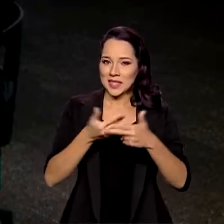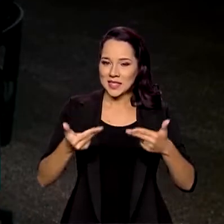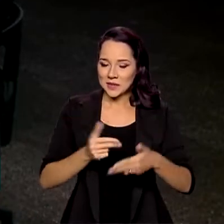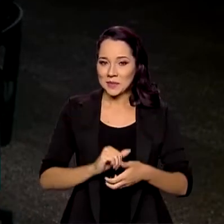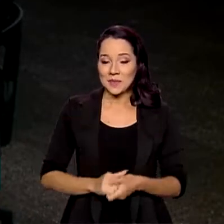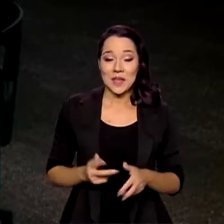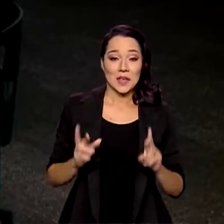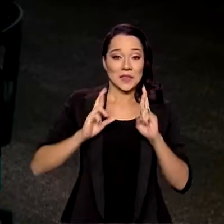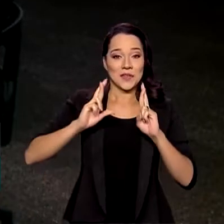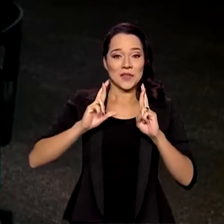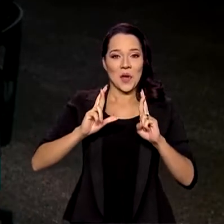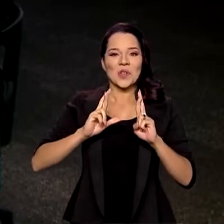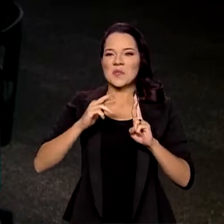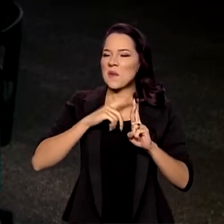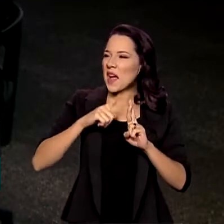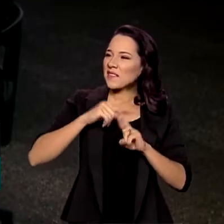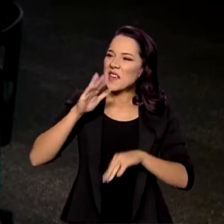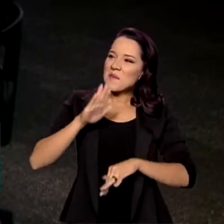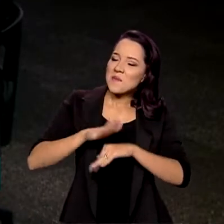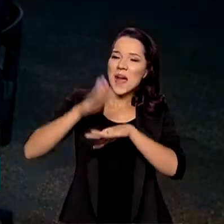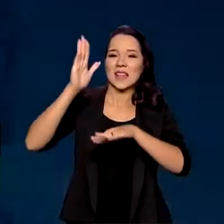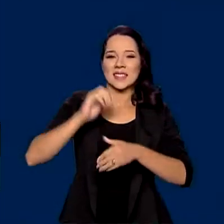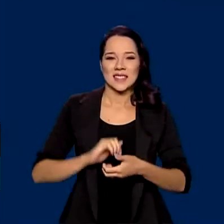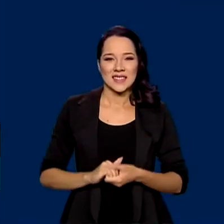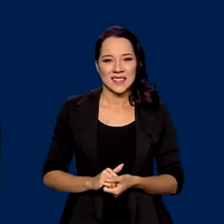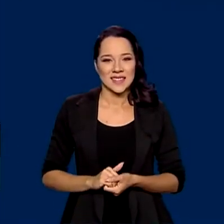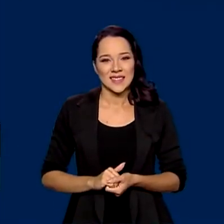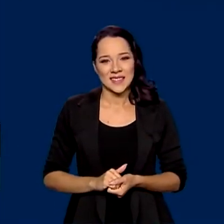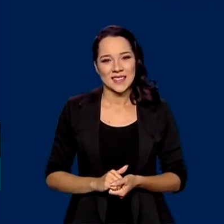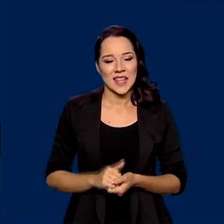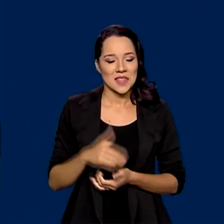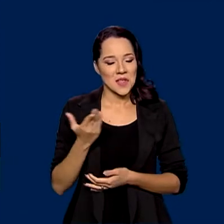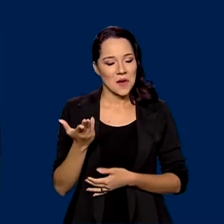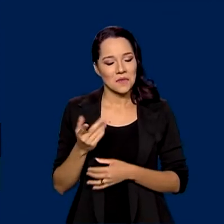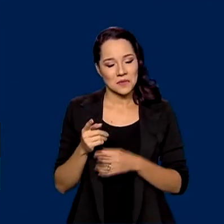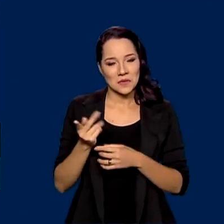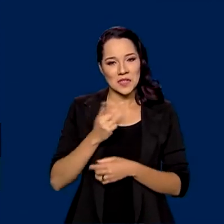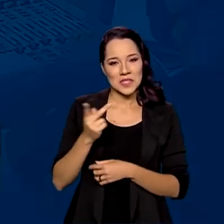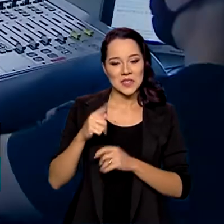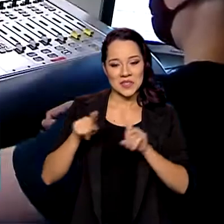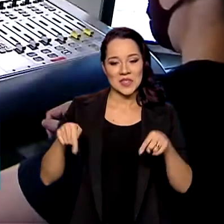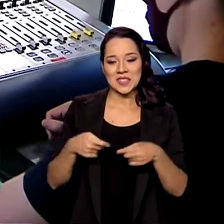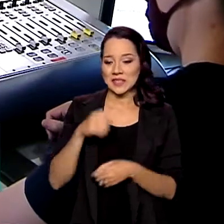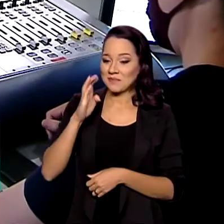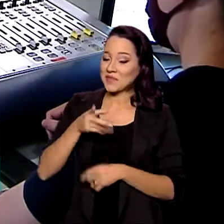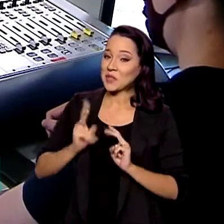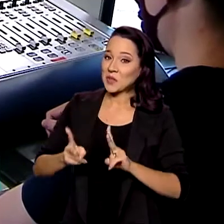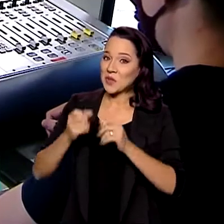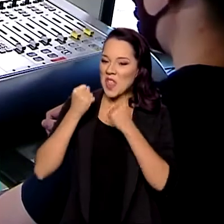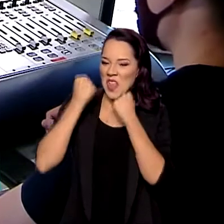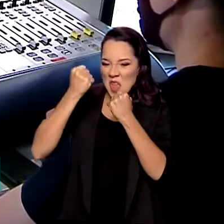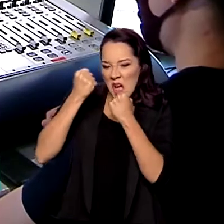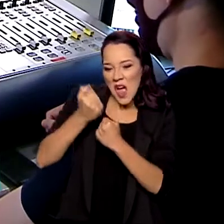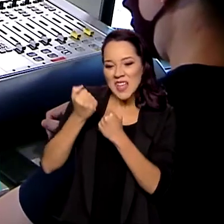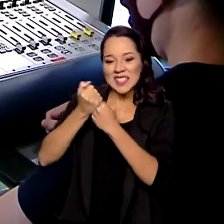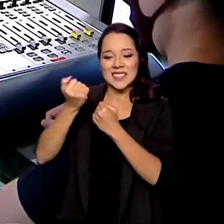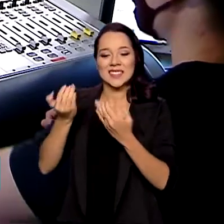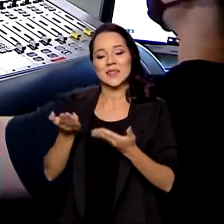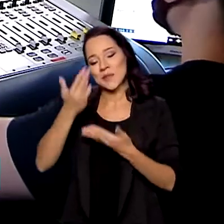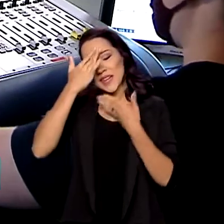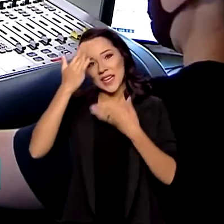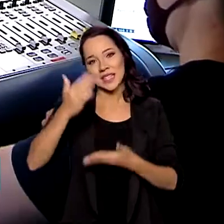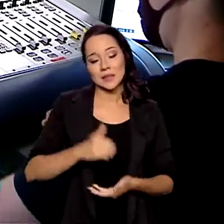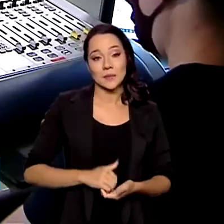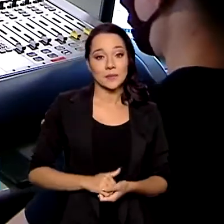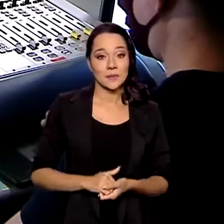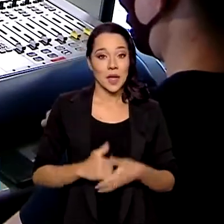gente torce para que venham muitos mais. Volto com vocês aí, Priscila e Miguelzinho. Isso mesmo, continuamos na torcida, Igor. Obrigada.